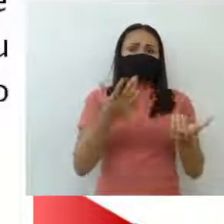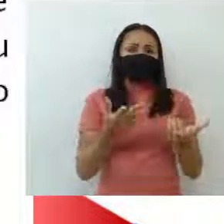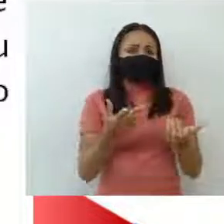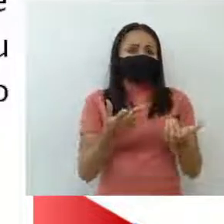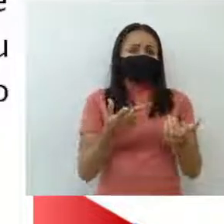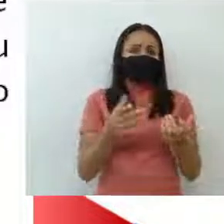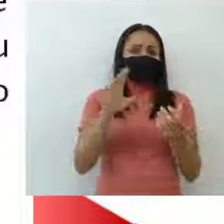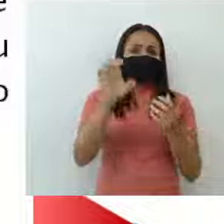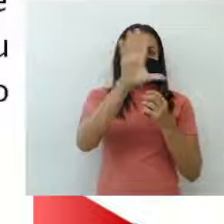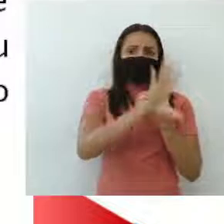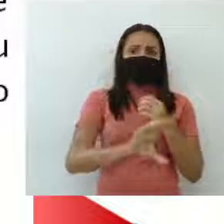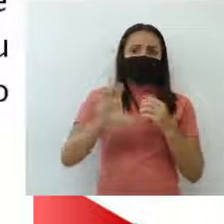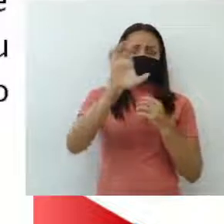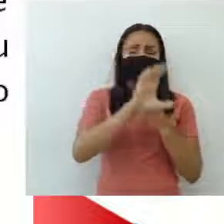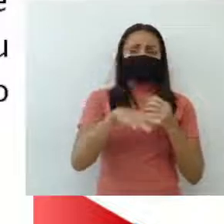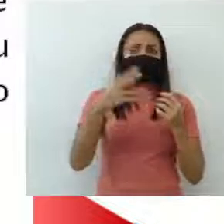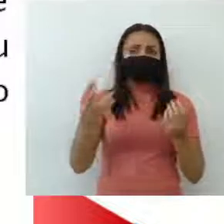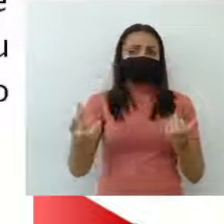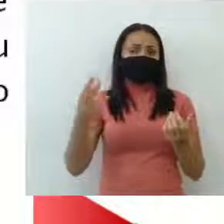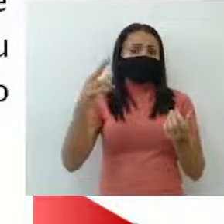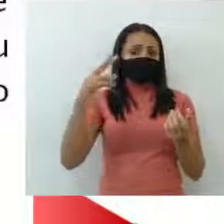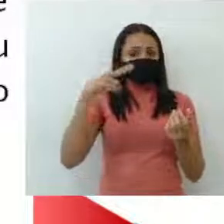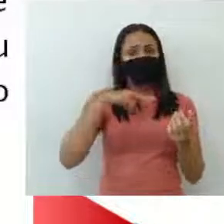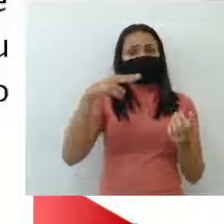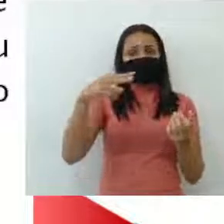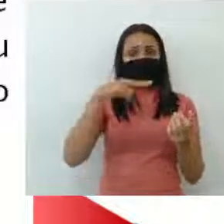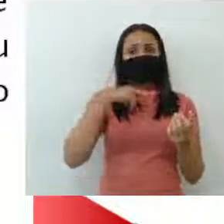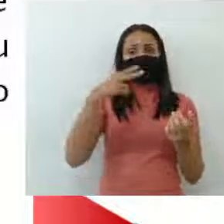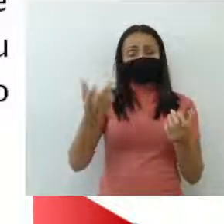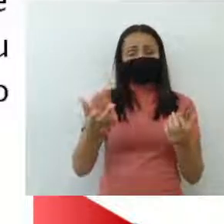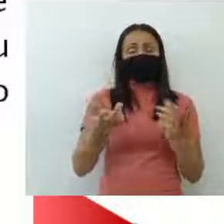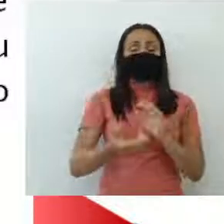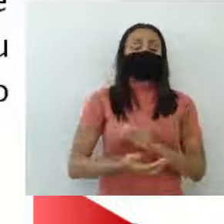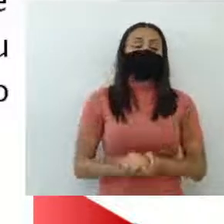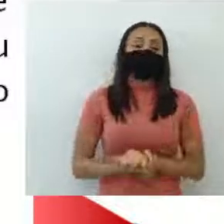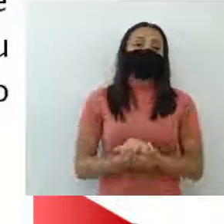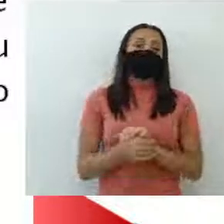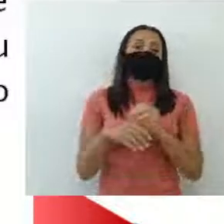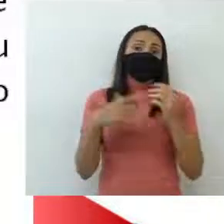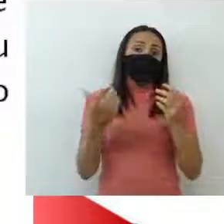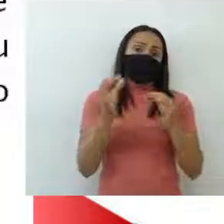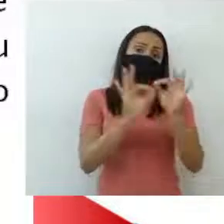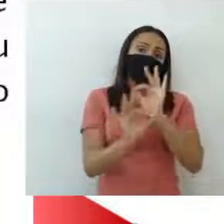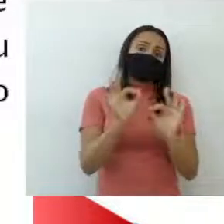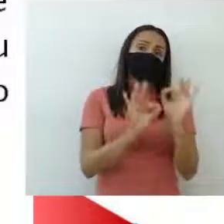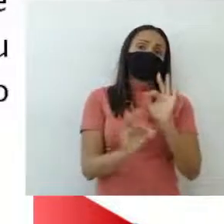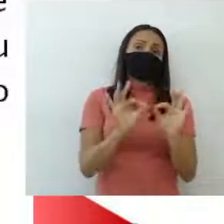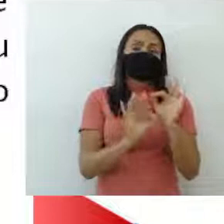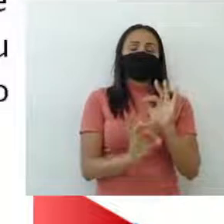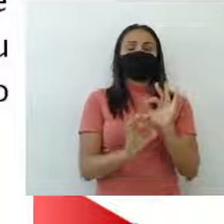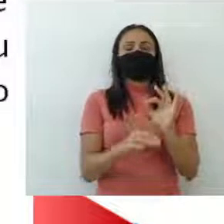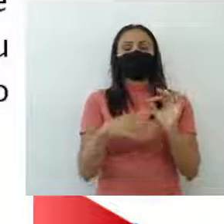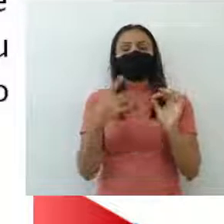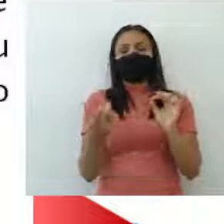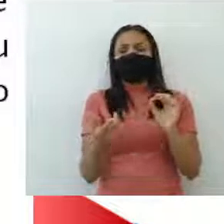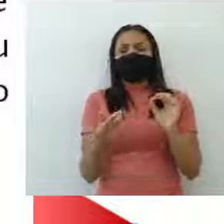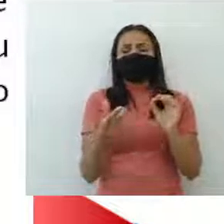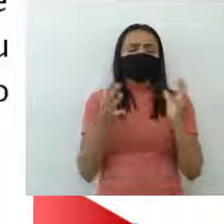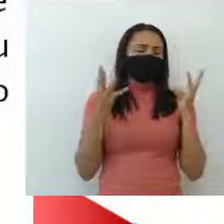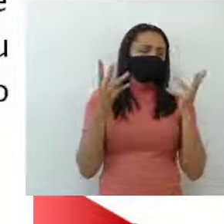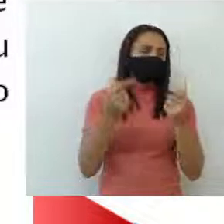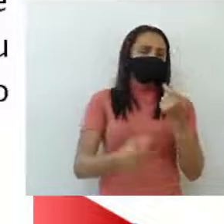os portugueses, né, foram os pioneiros, né? Organizaram todo um aparato político,